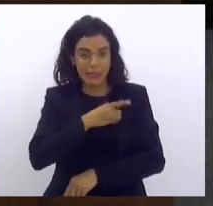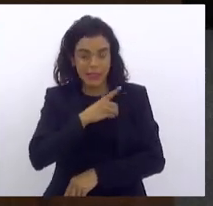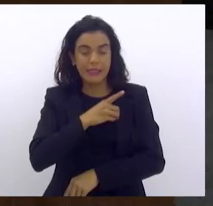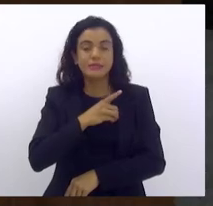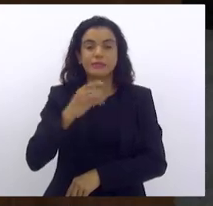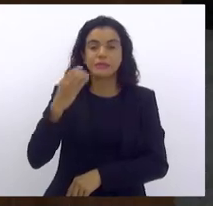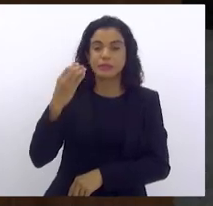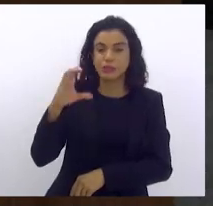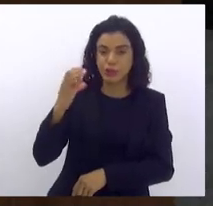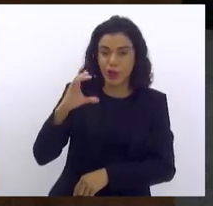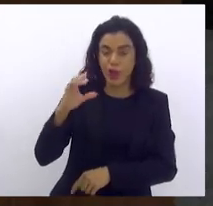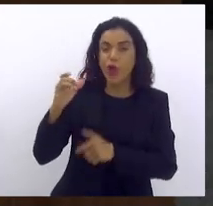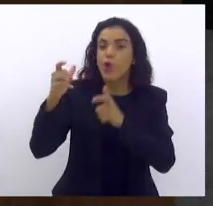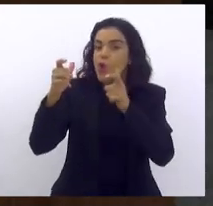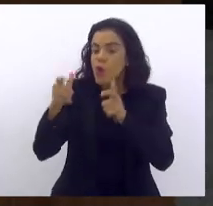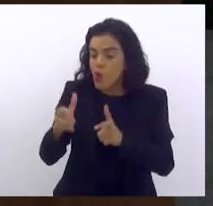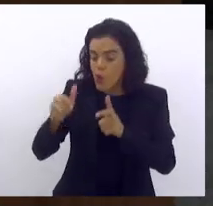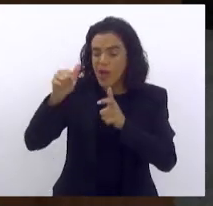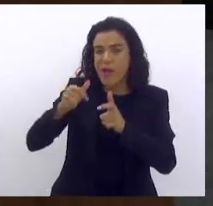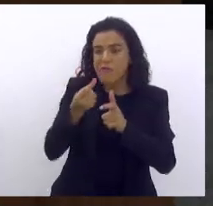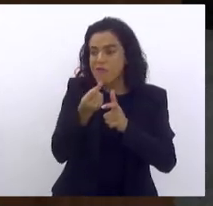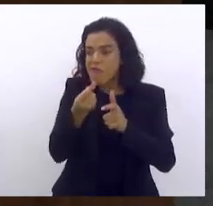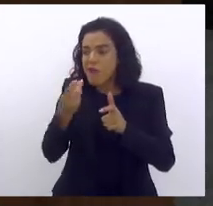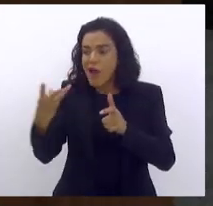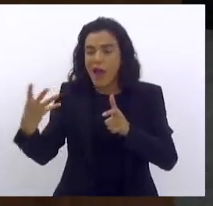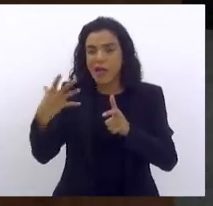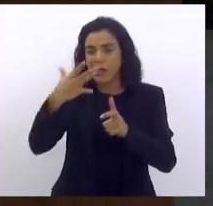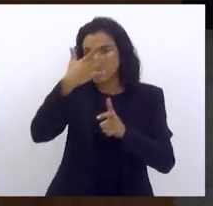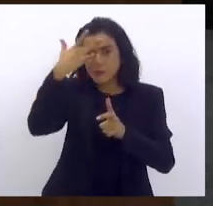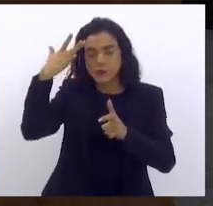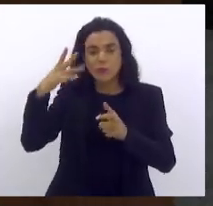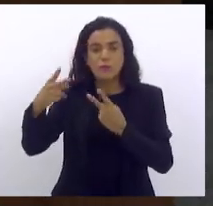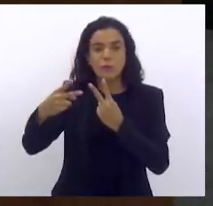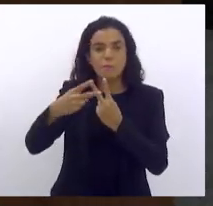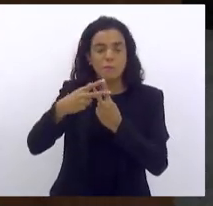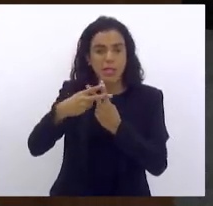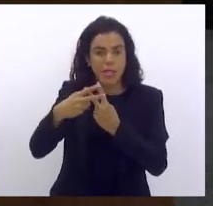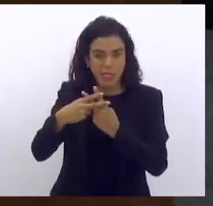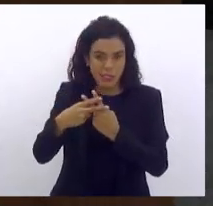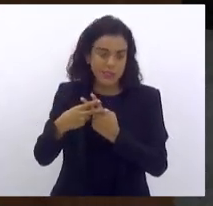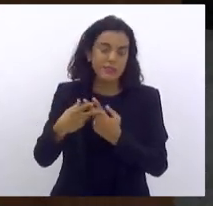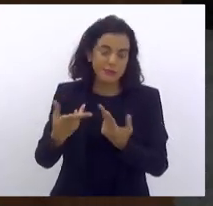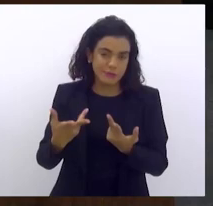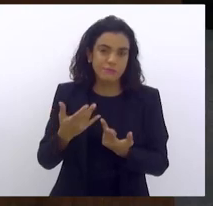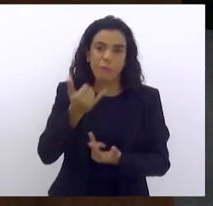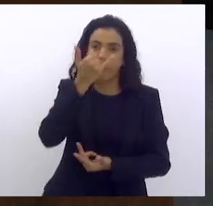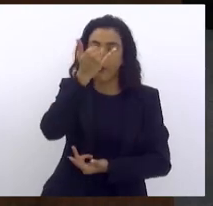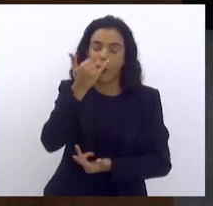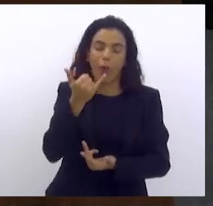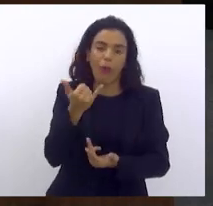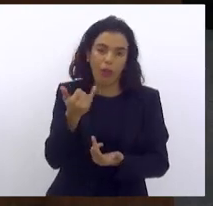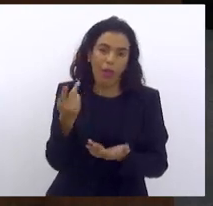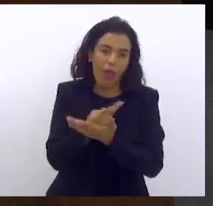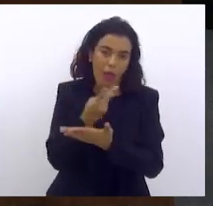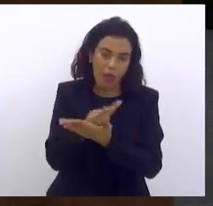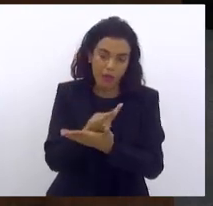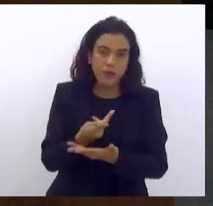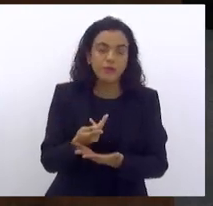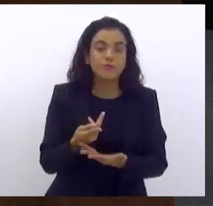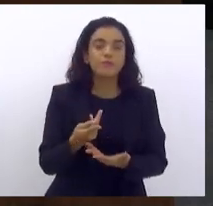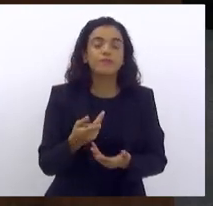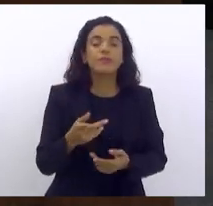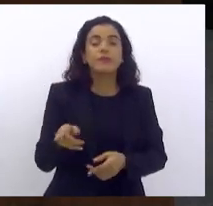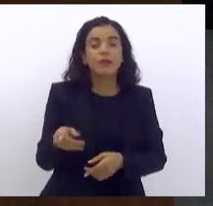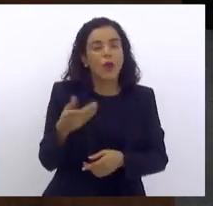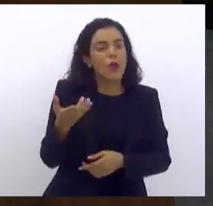de Niterói, onde temos vários casos ocorrendo ainda hoje em Niterói. Enfim, são procedimentos que a gente